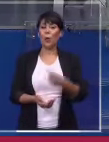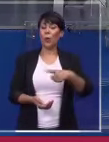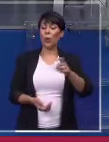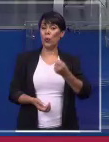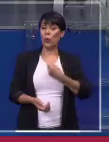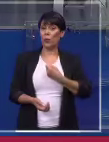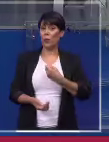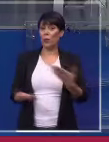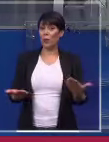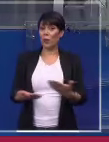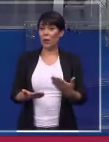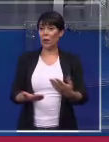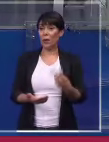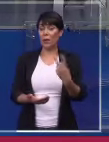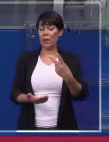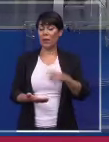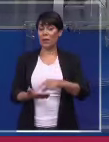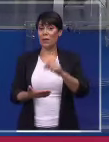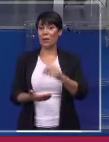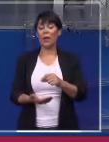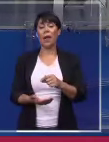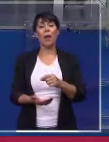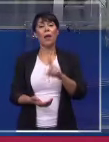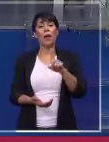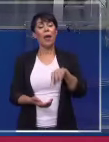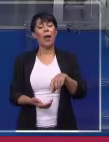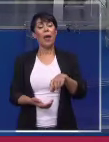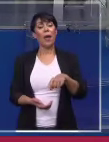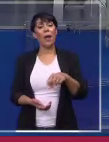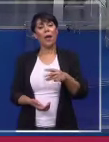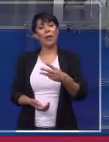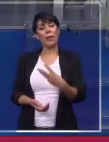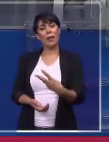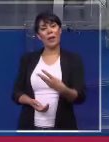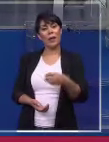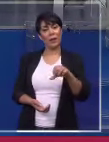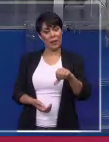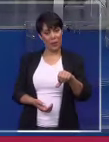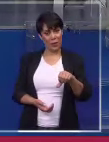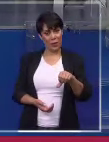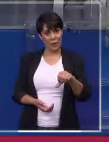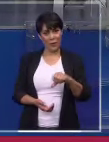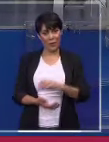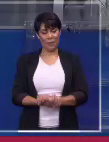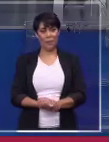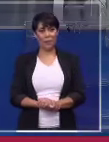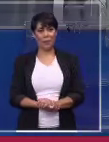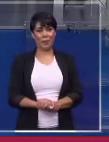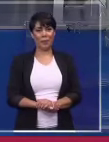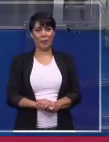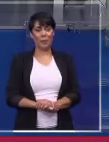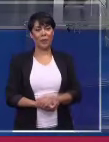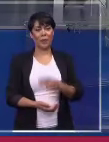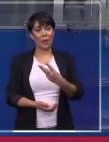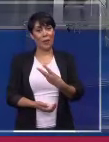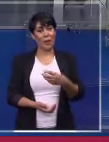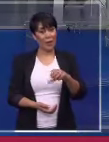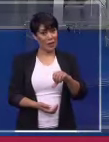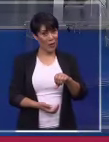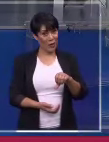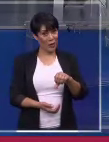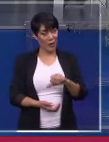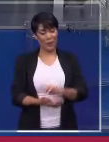último número do segundo sorteio da dupla cena. Bola laranja número 39. Laranja